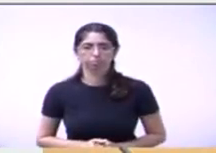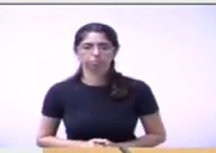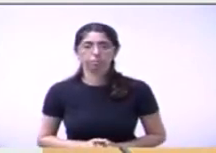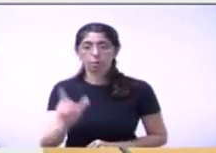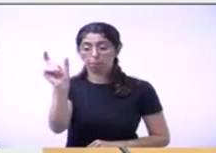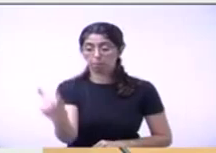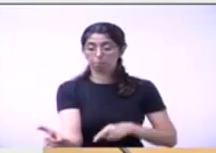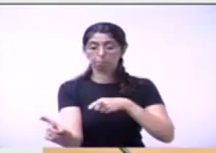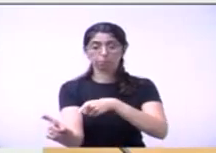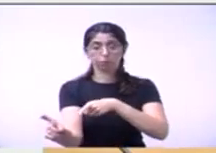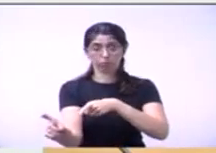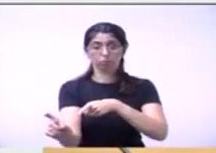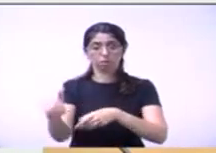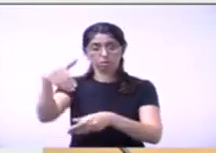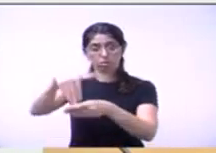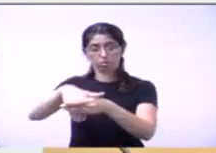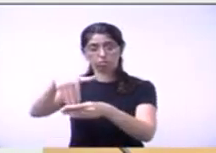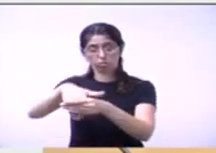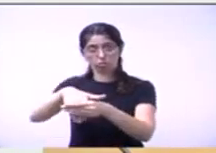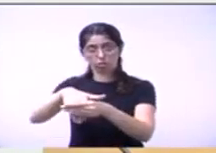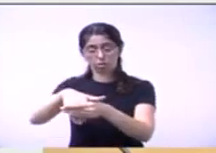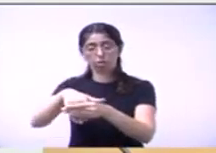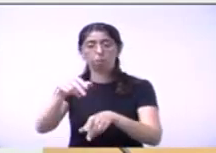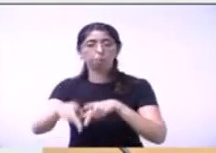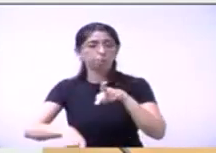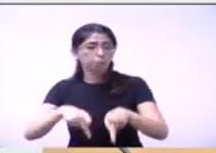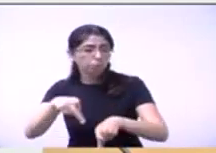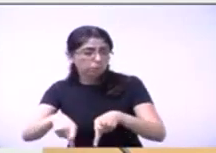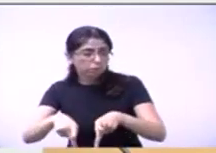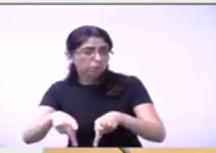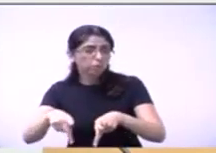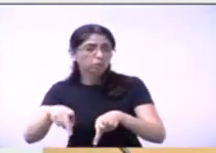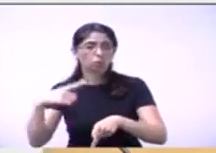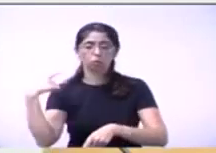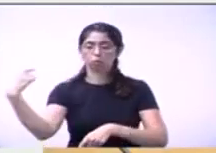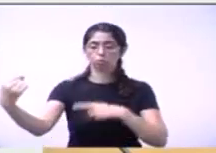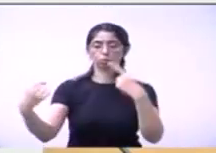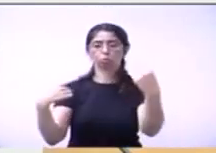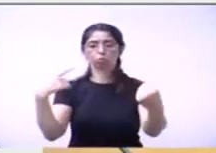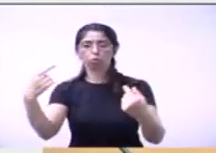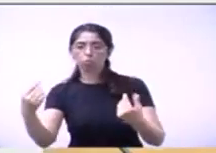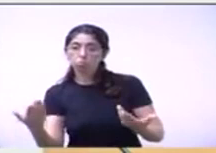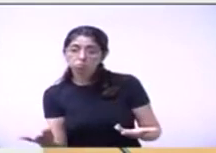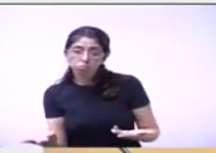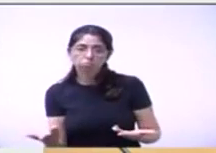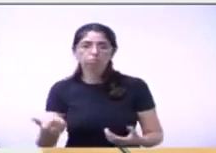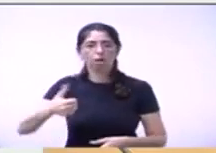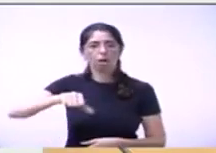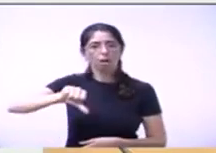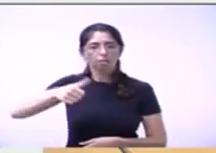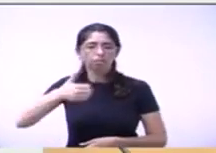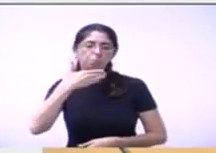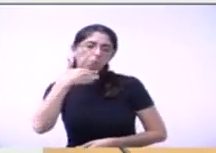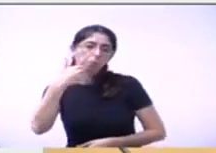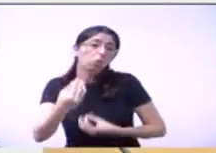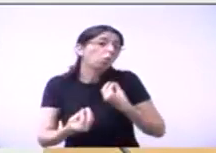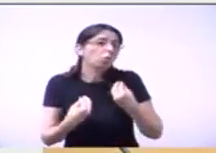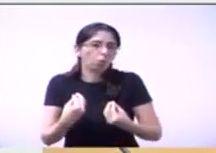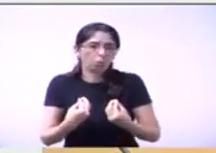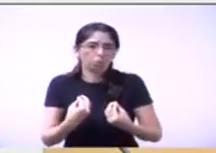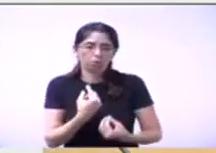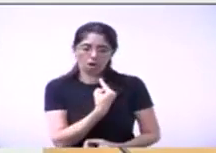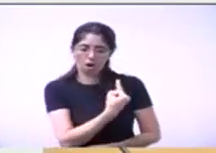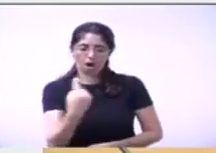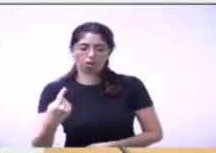eleitor e a eleitora, o cidadão paulinense, poderá analisar os atos de cada um de